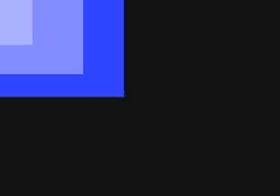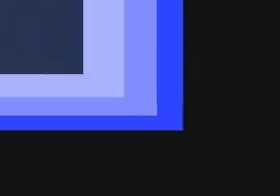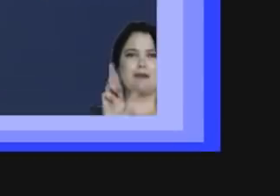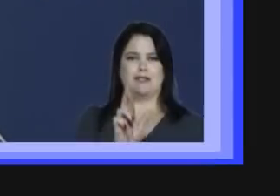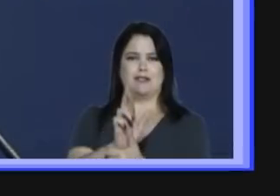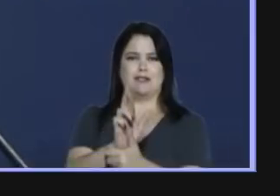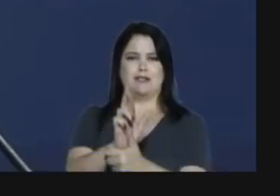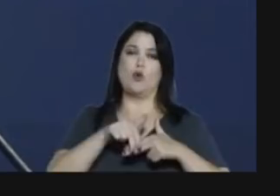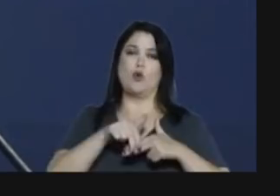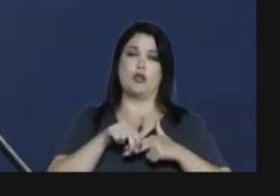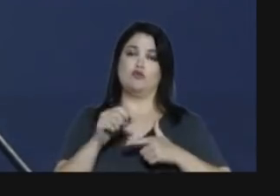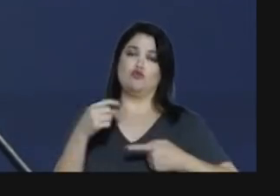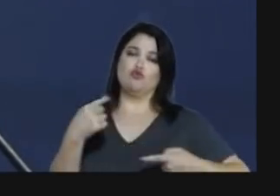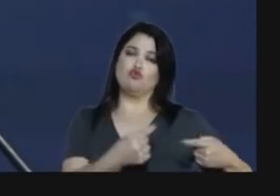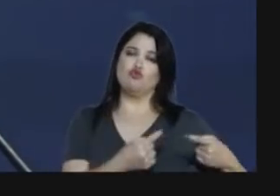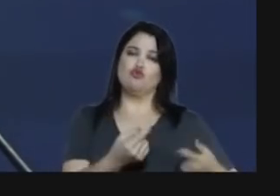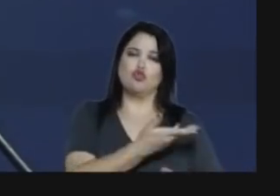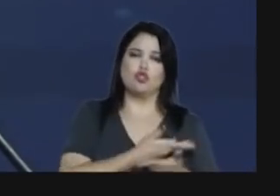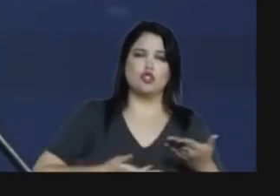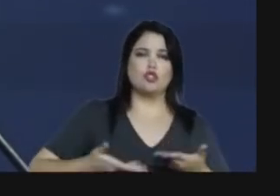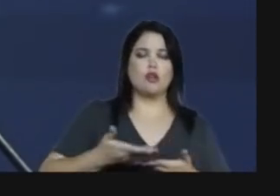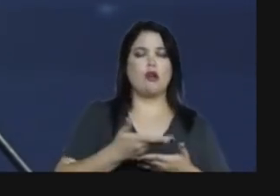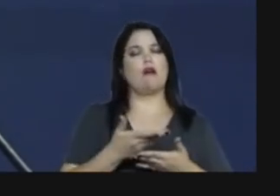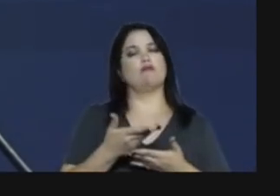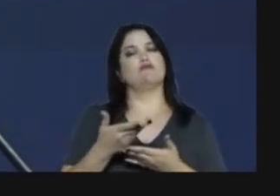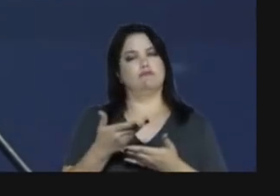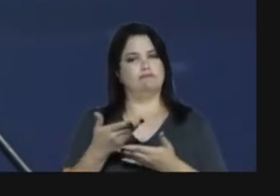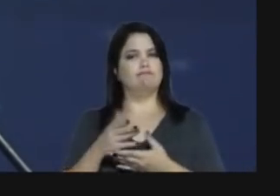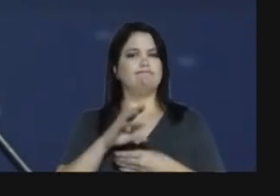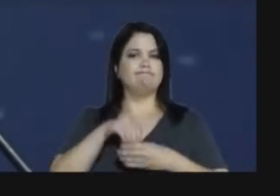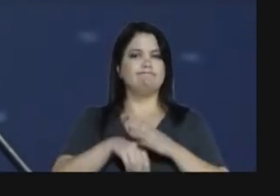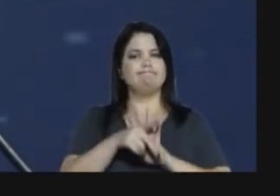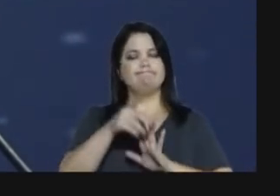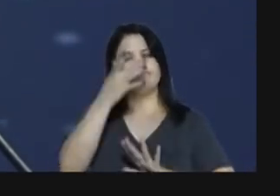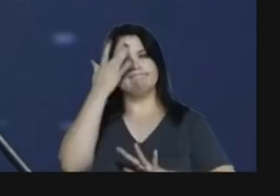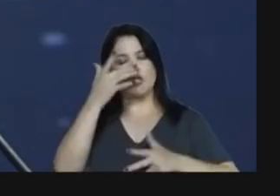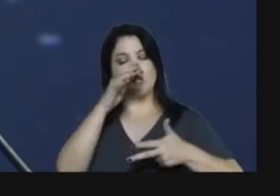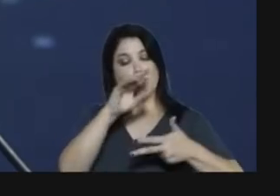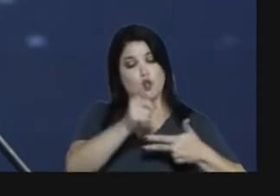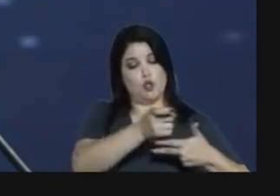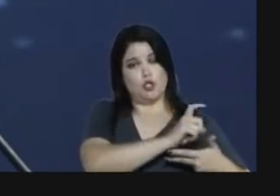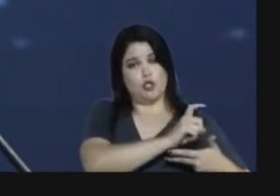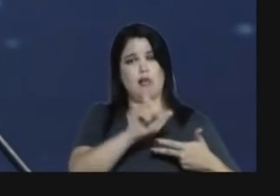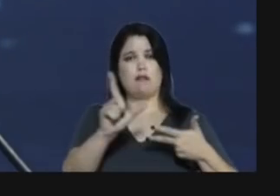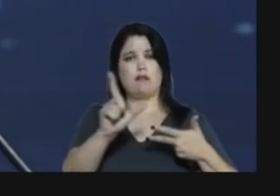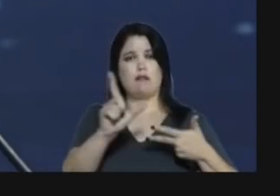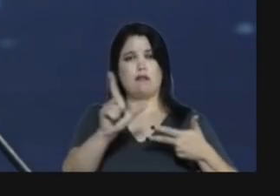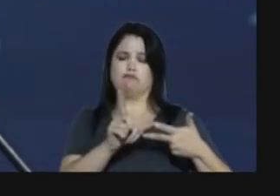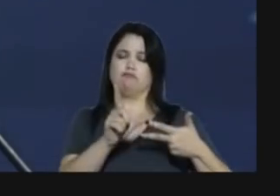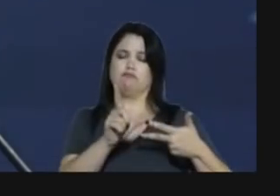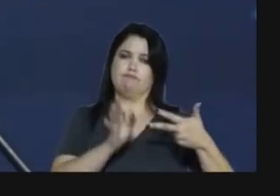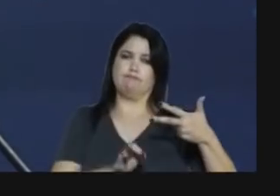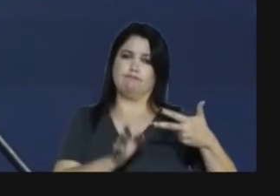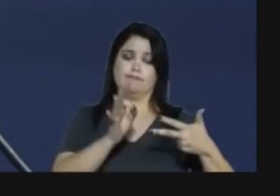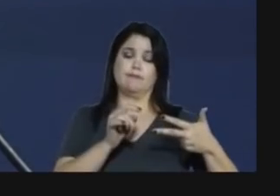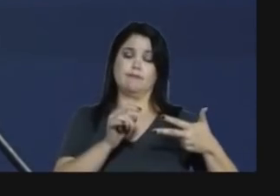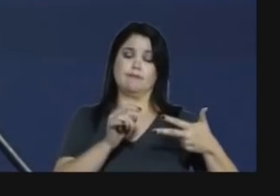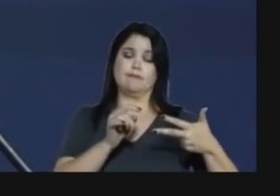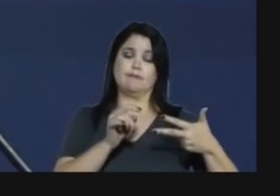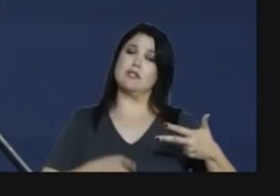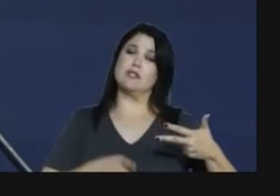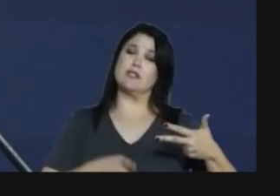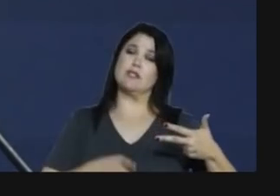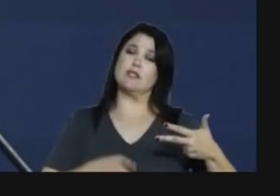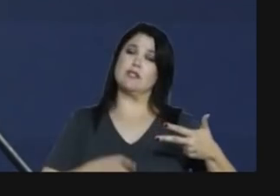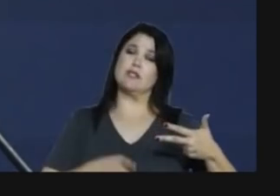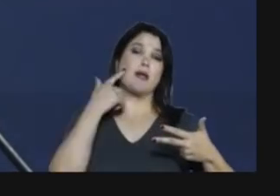há um diálogo entre poder judiciário e o poder dos poderes e geral eu preconizo